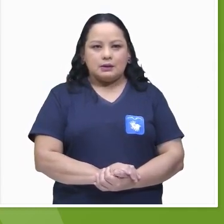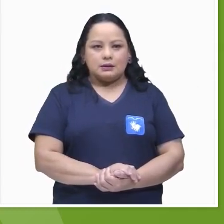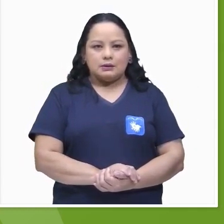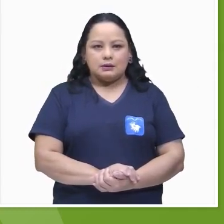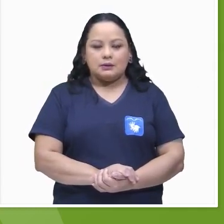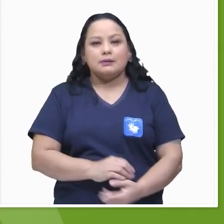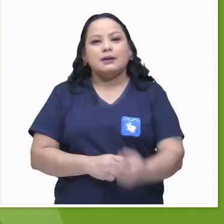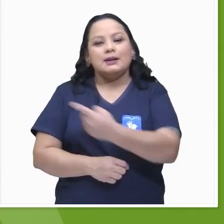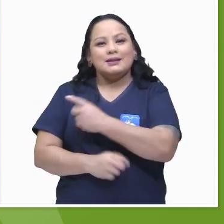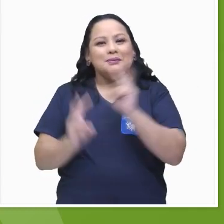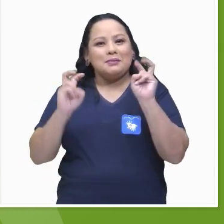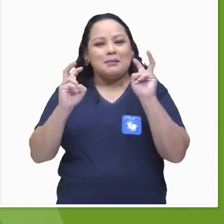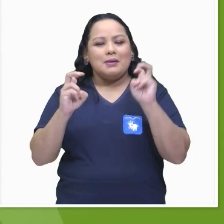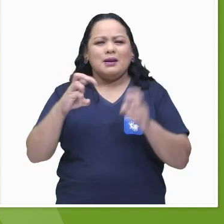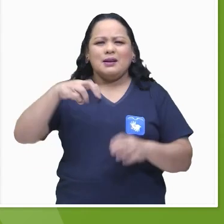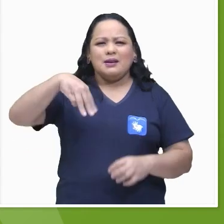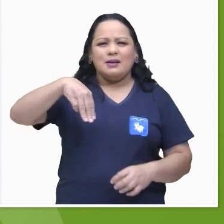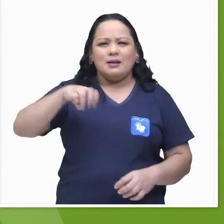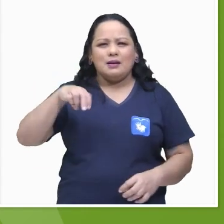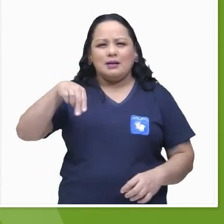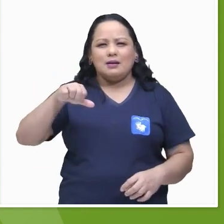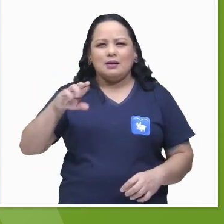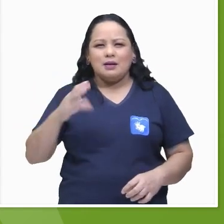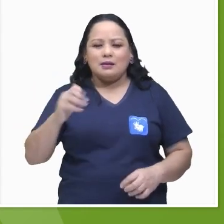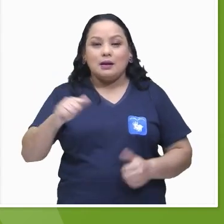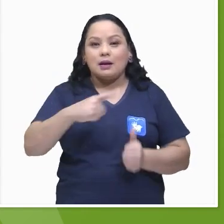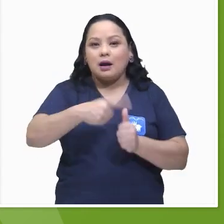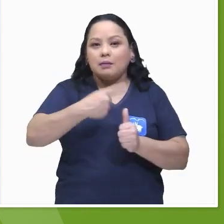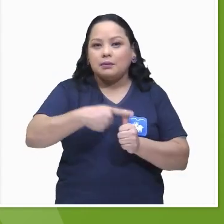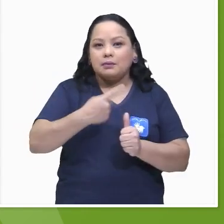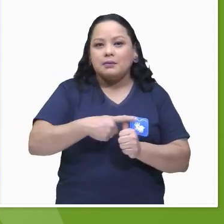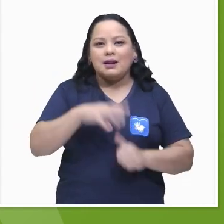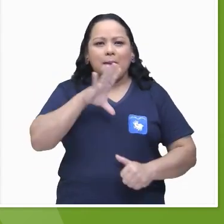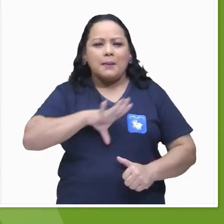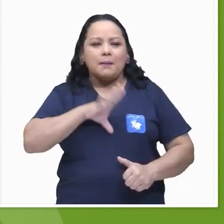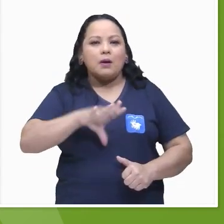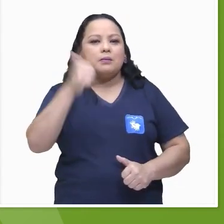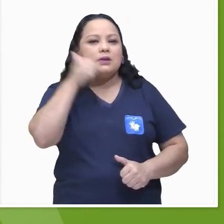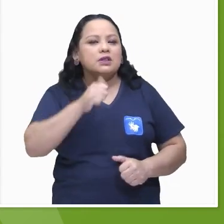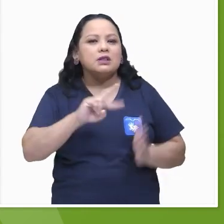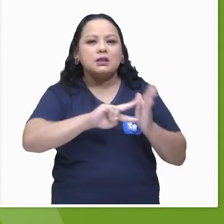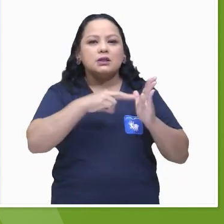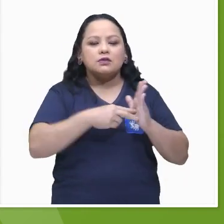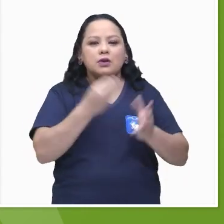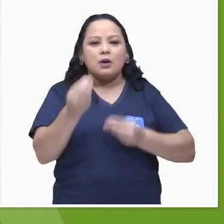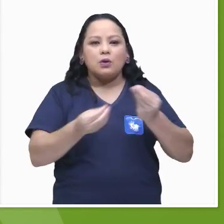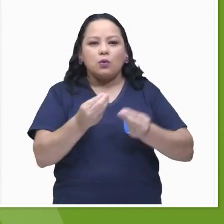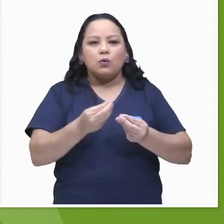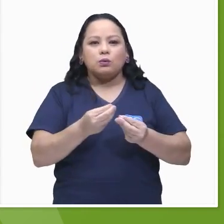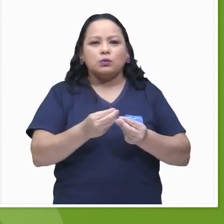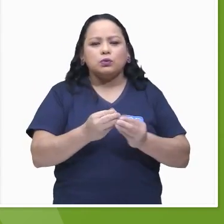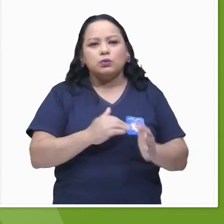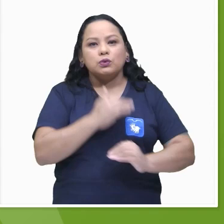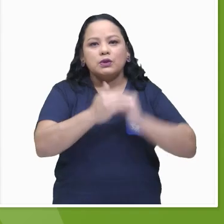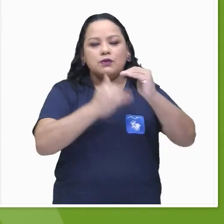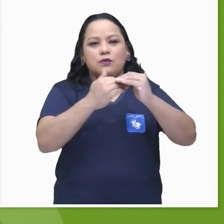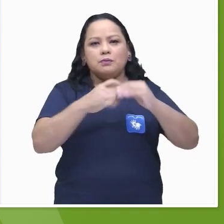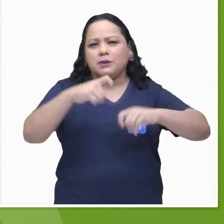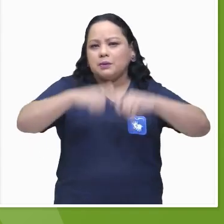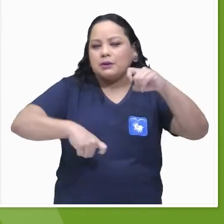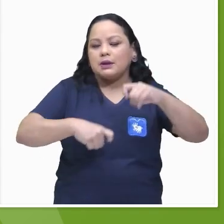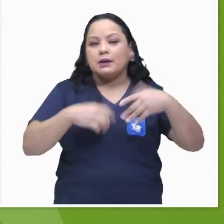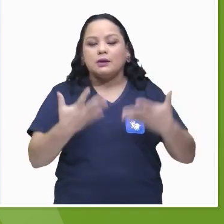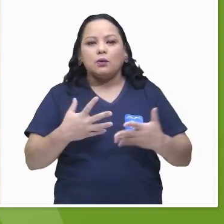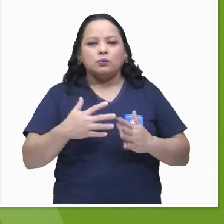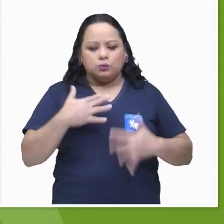Chamamos de menarca a primeira menstruação da menina e é um indicador ali da maturação sexual. Então, quer dizer que o corpo